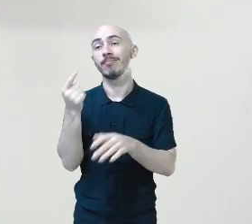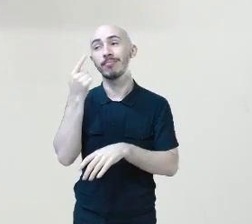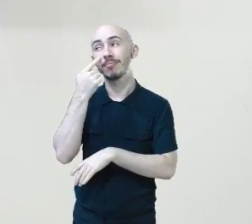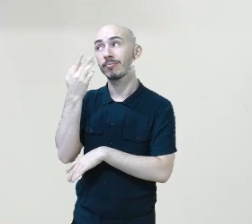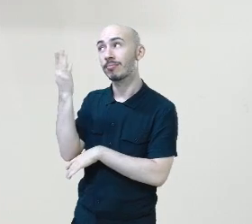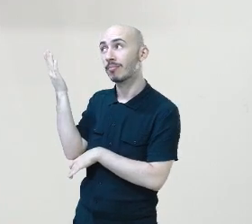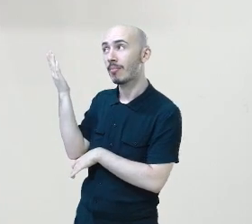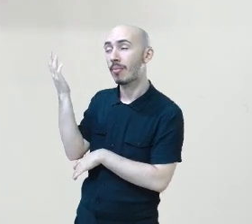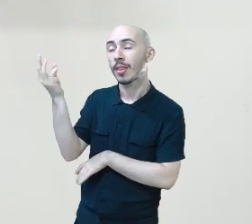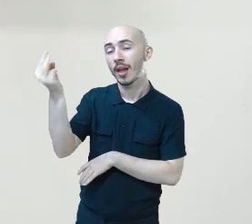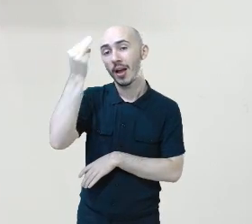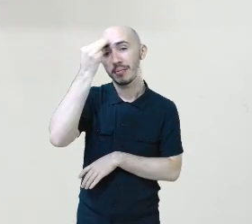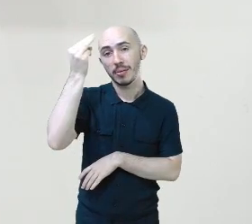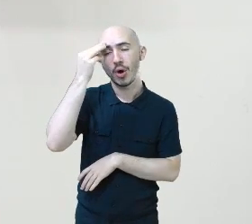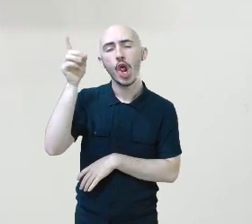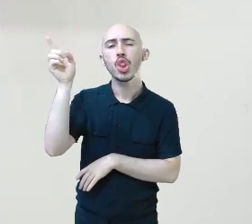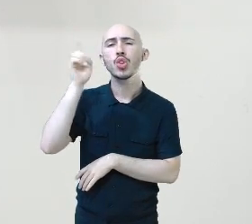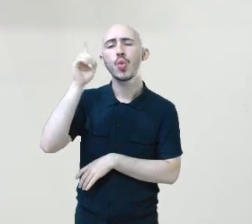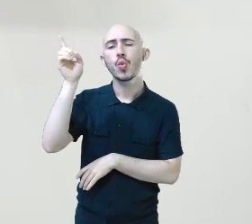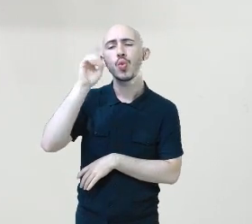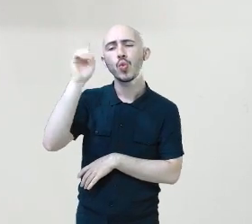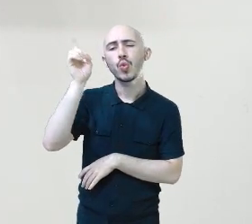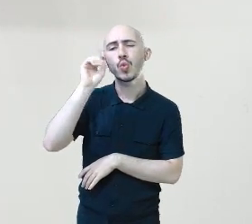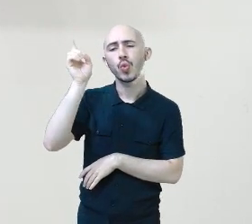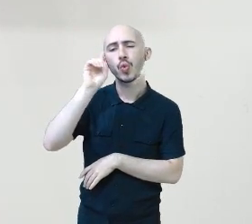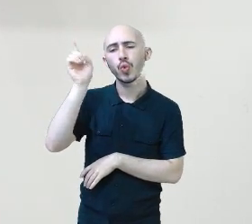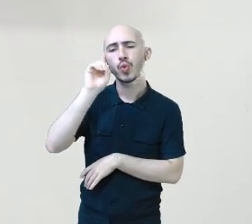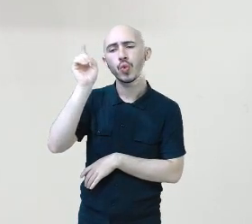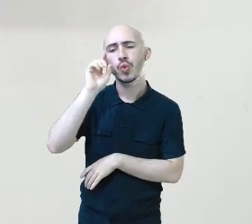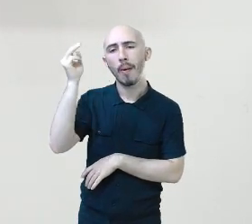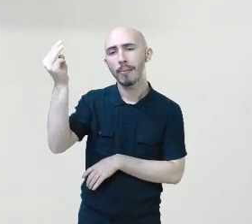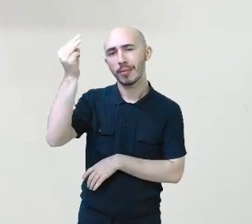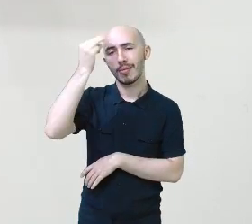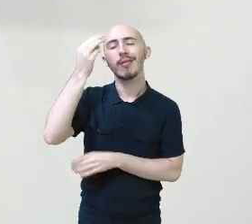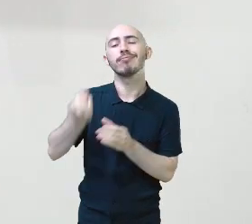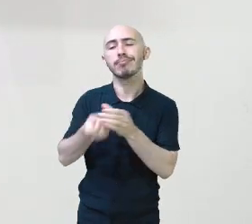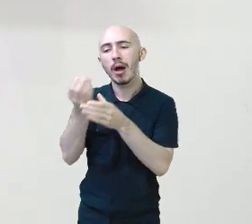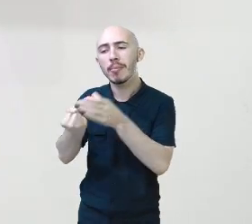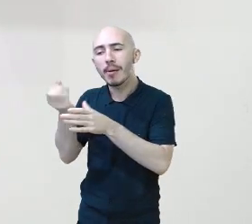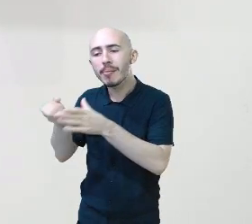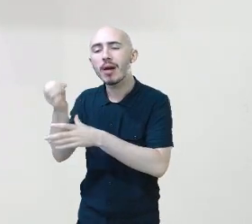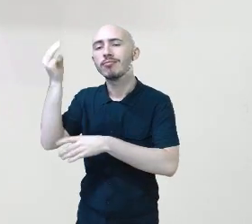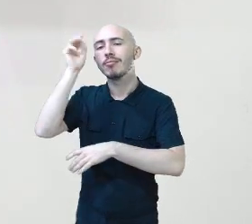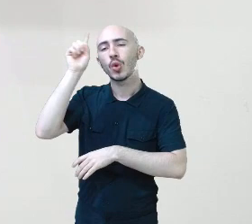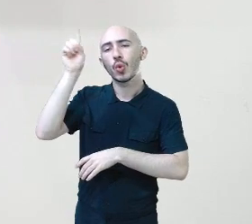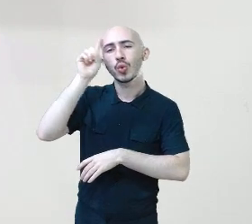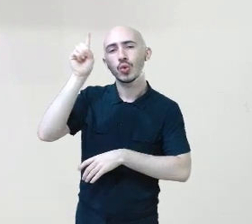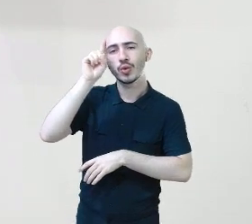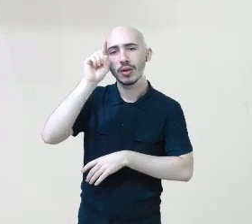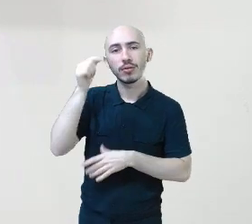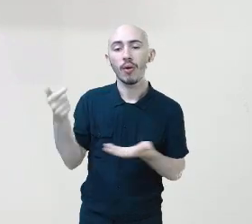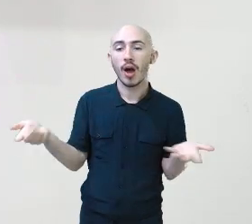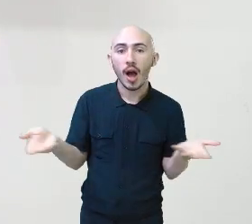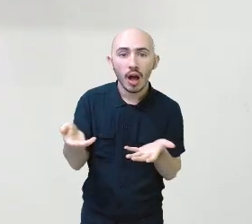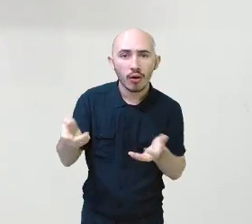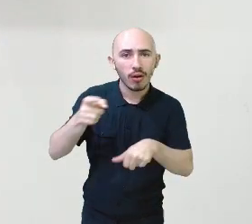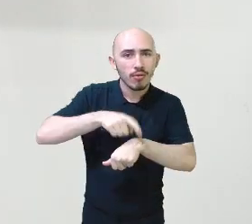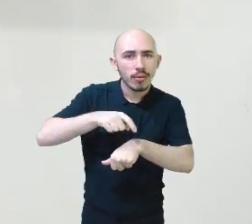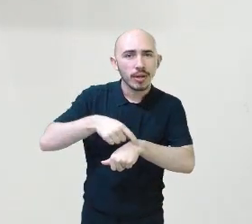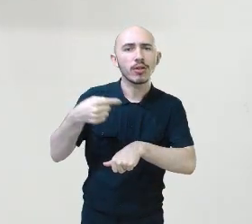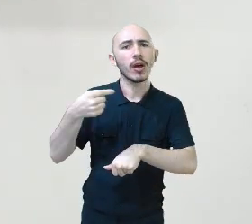sendo construída todos os dias, todo momento. Eu estou nesse momento aqui com vocês, fazendo história